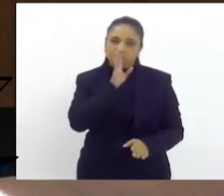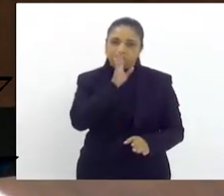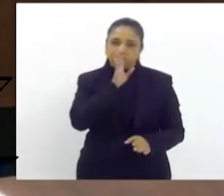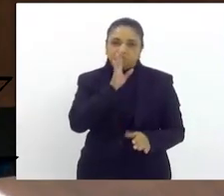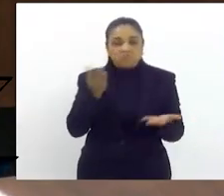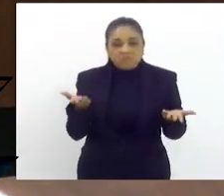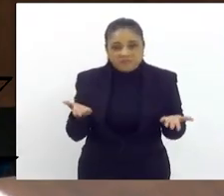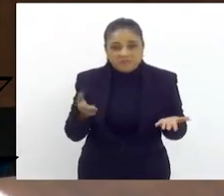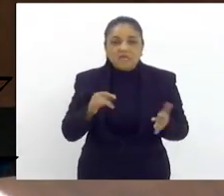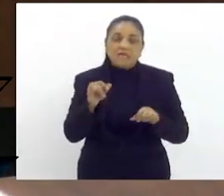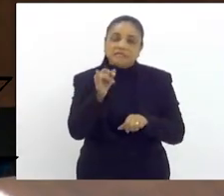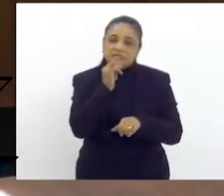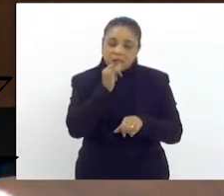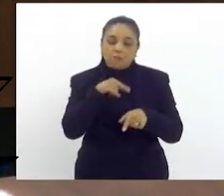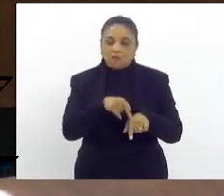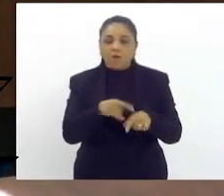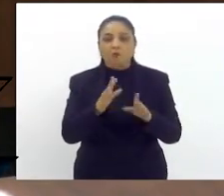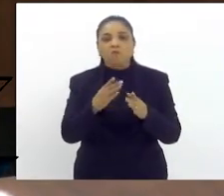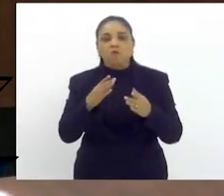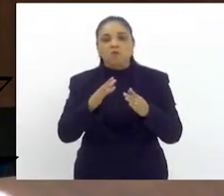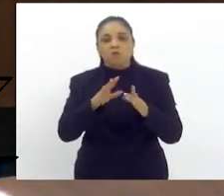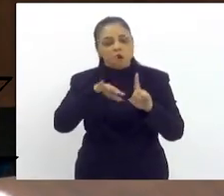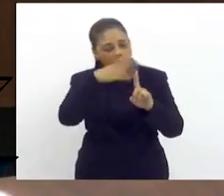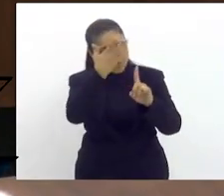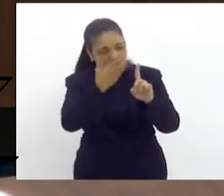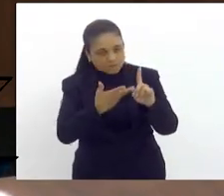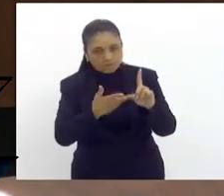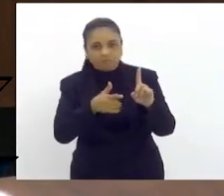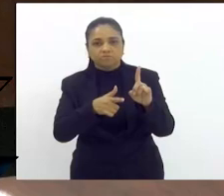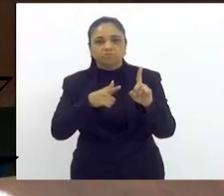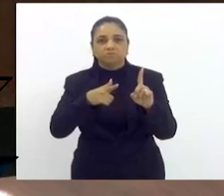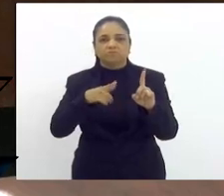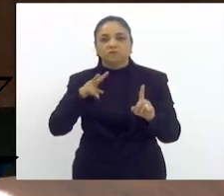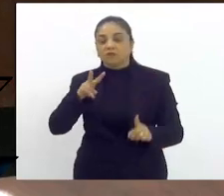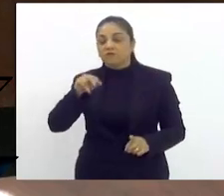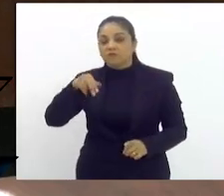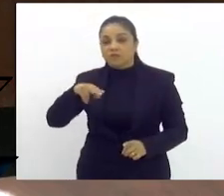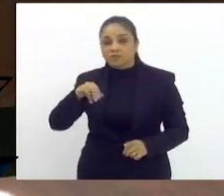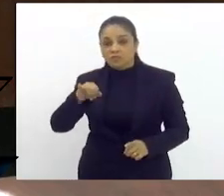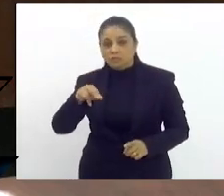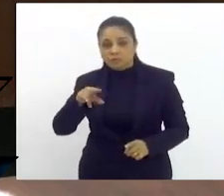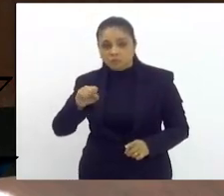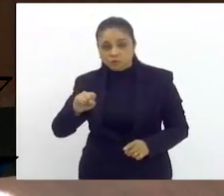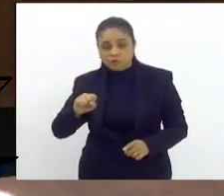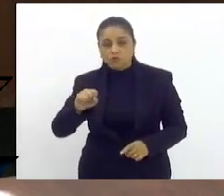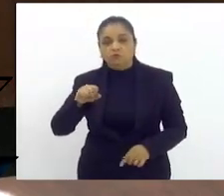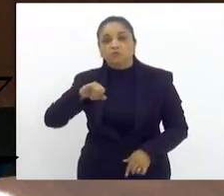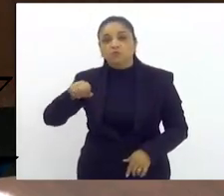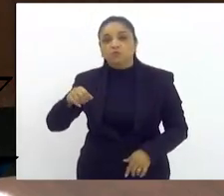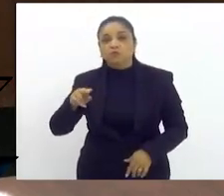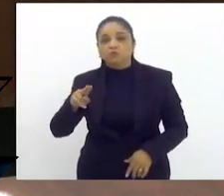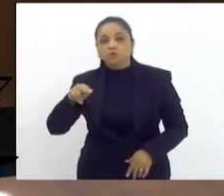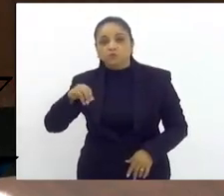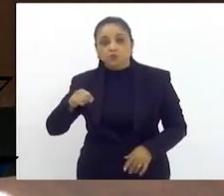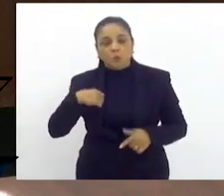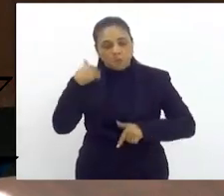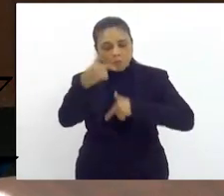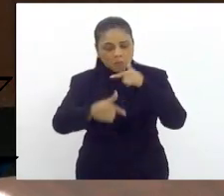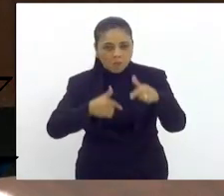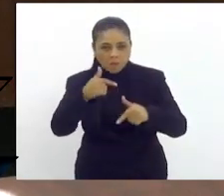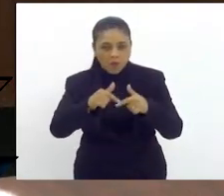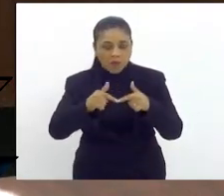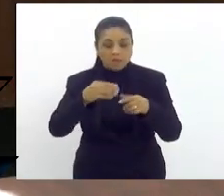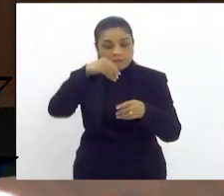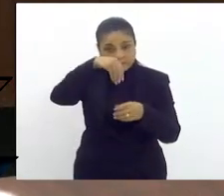dar o exemplo homenageando o Vitor Vitor Vinicius Júnior pelas suas práticas dentro